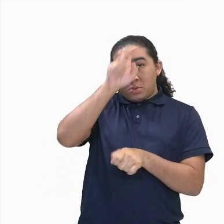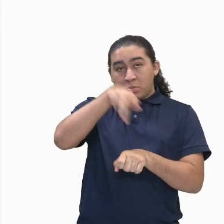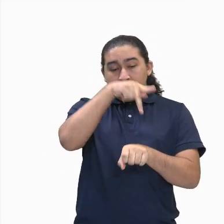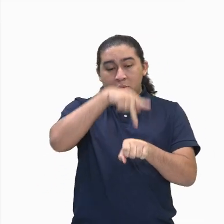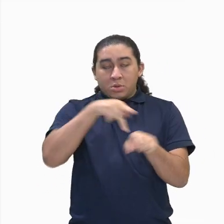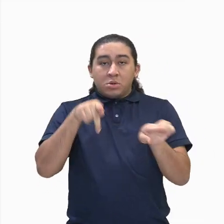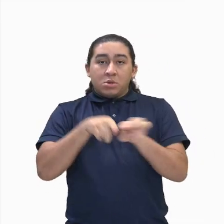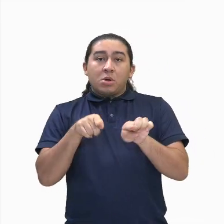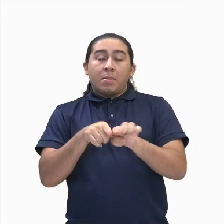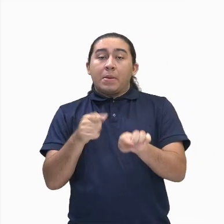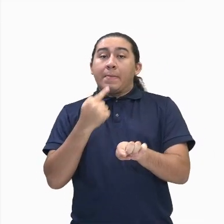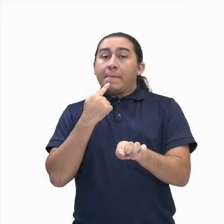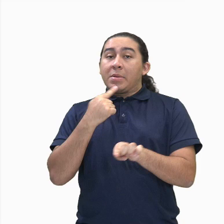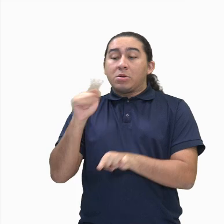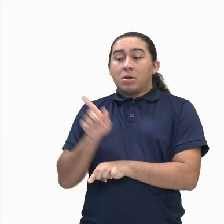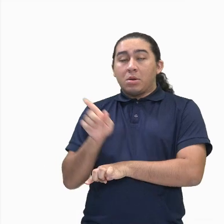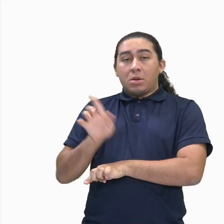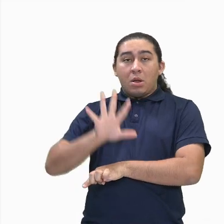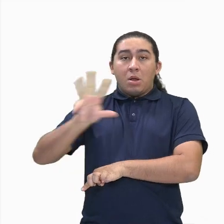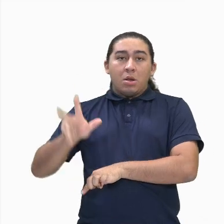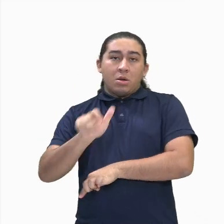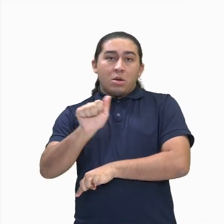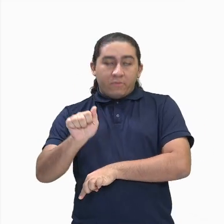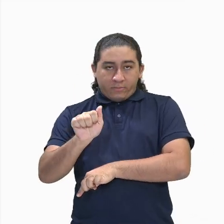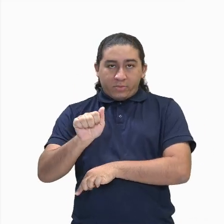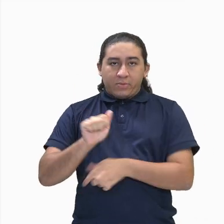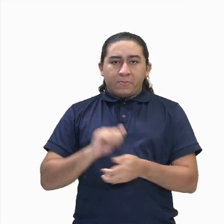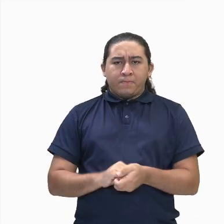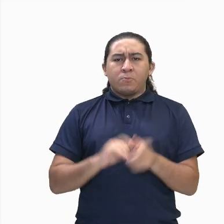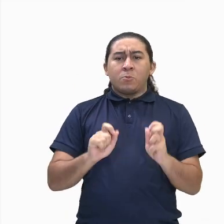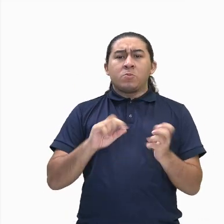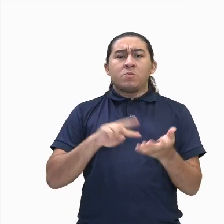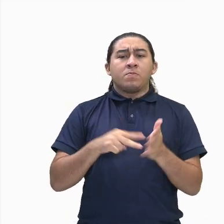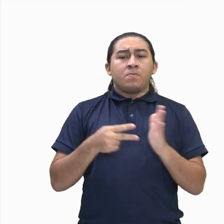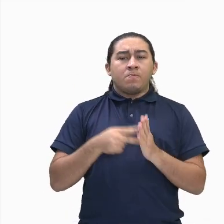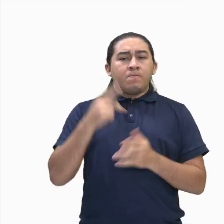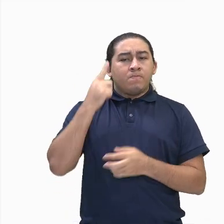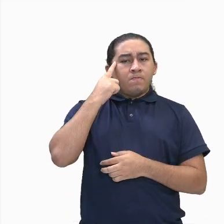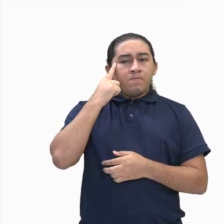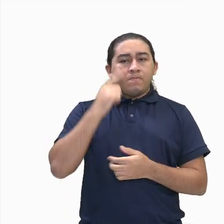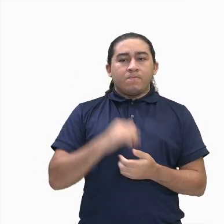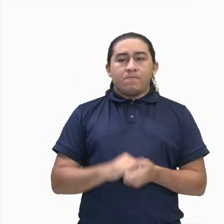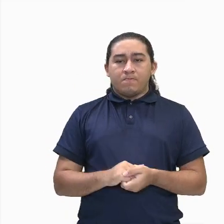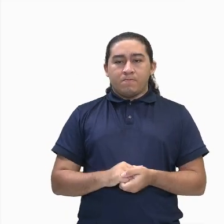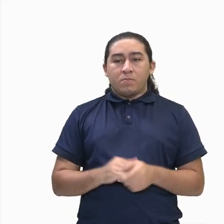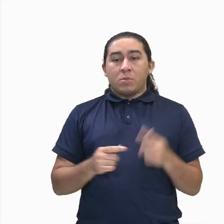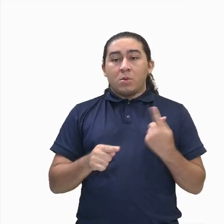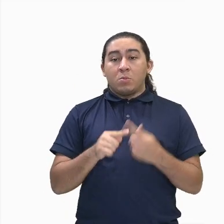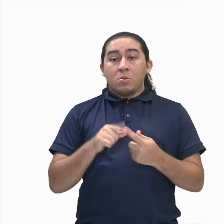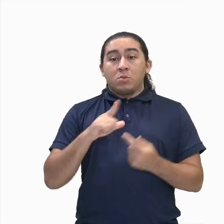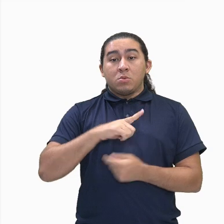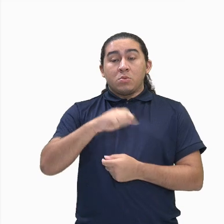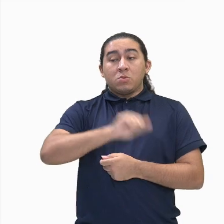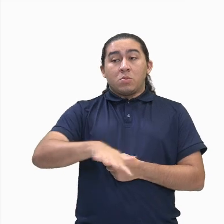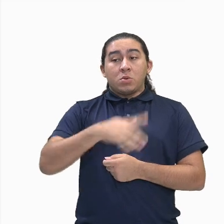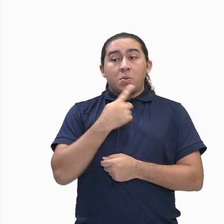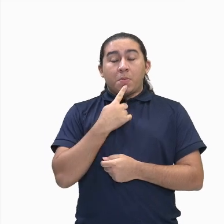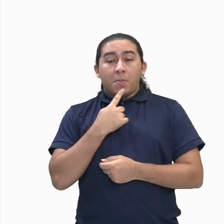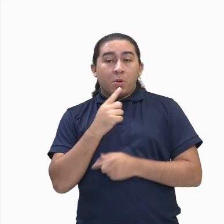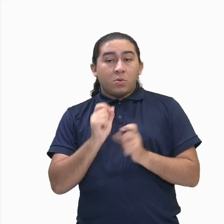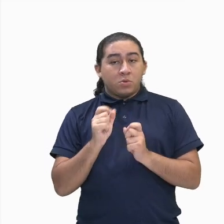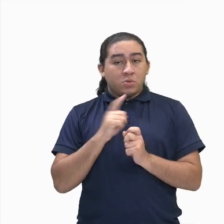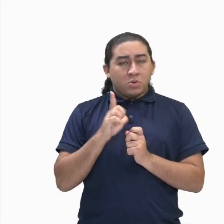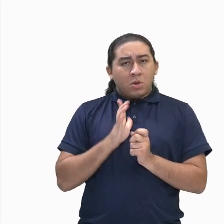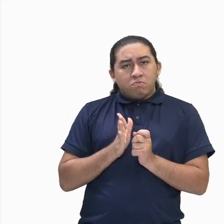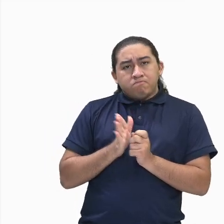interior da África. O que isso quer dizer? Quer dizer, então, que por conta dessa localização de estar perto ali para a saída para o mar,